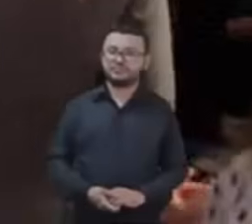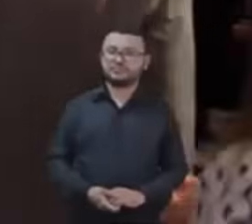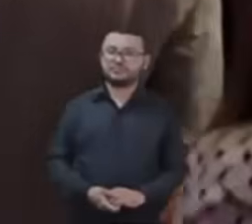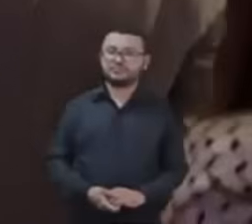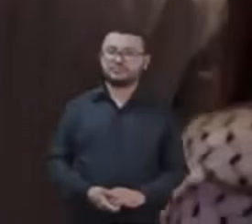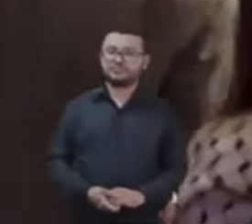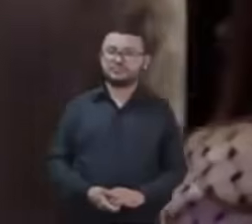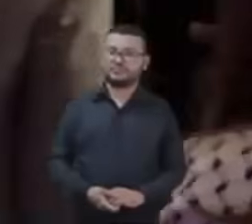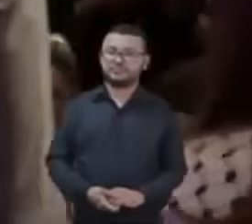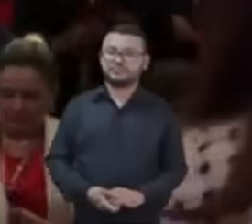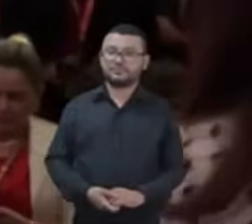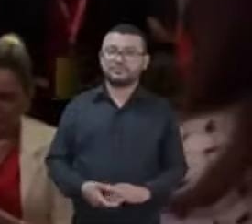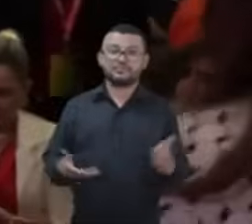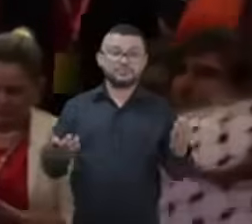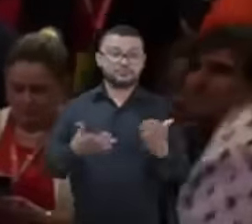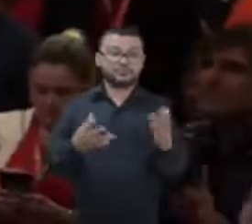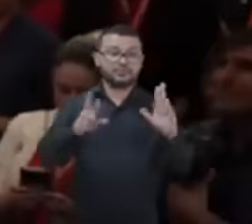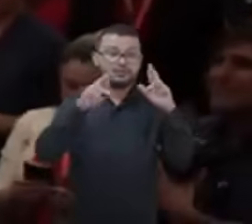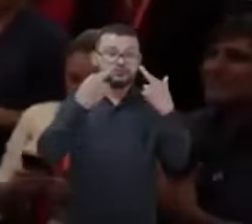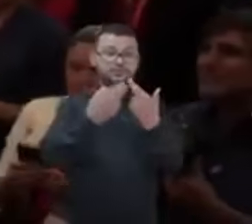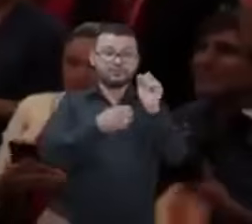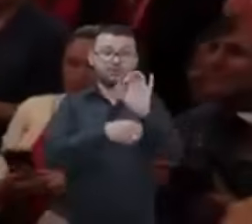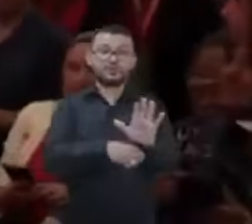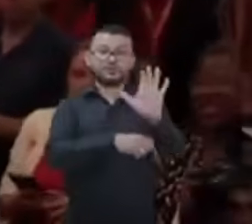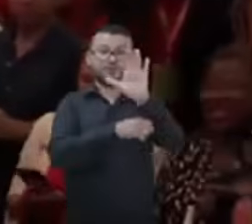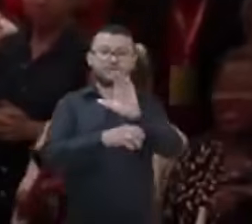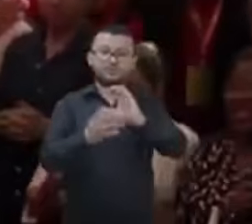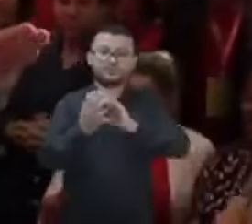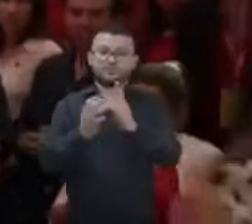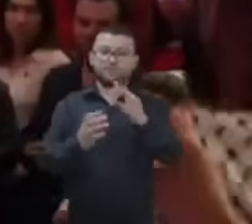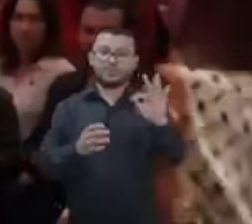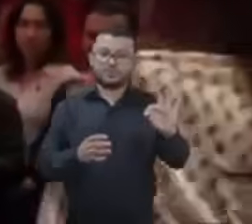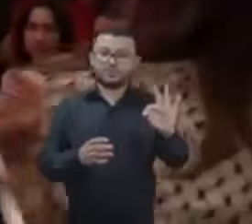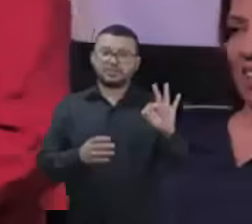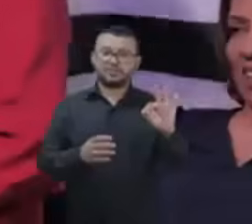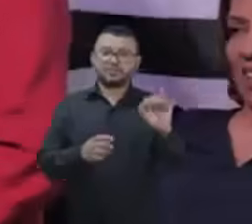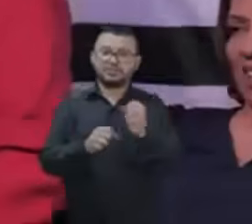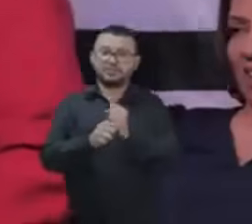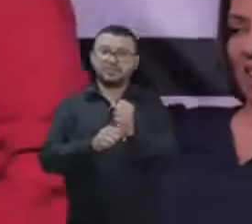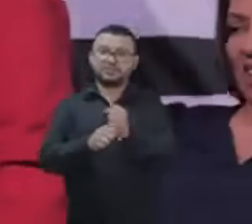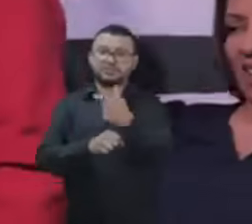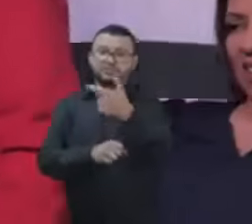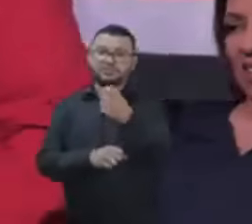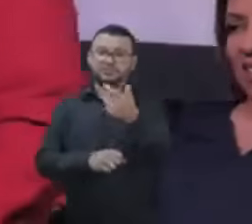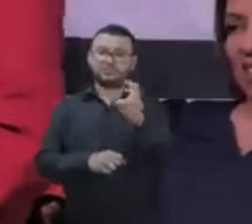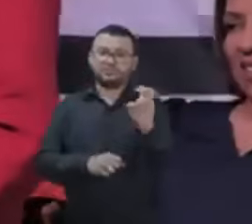O nosso encontro nacional do Partido dos Trabalhadores de 2025 está sendo